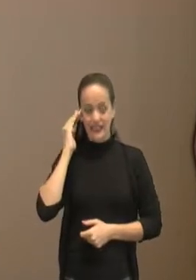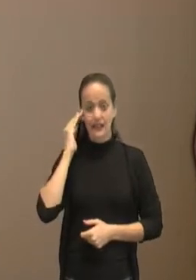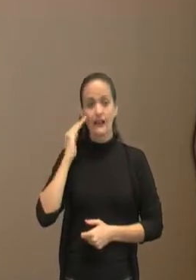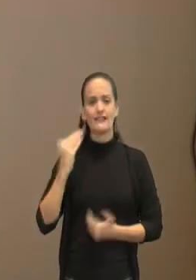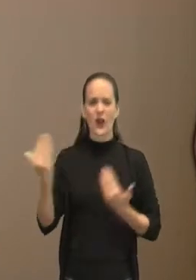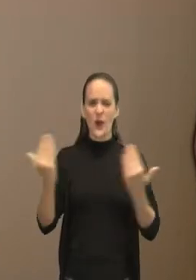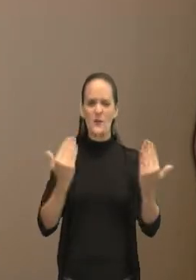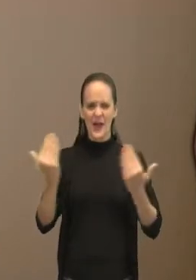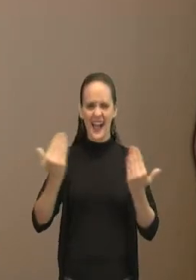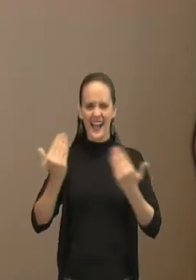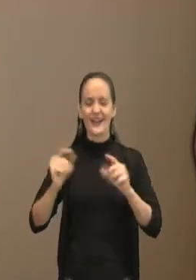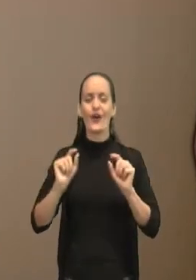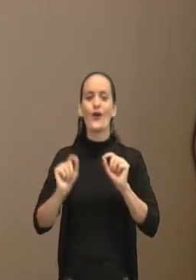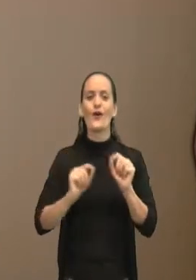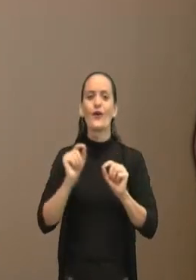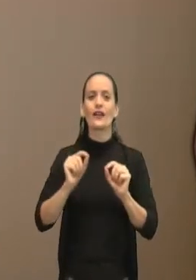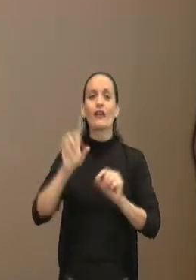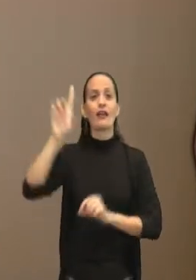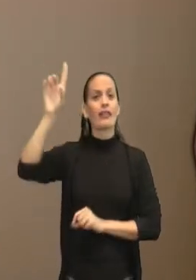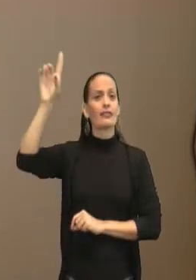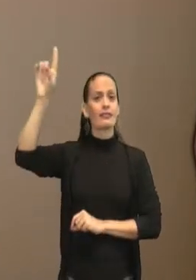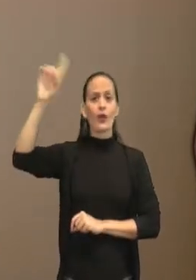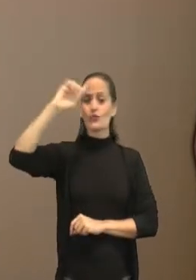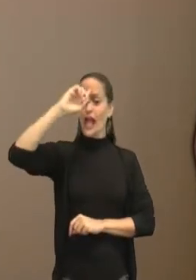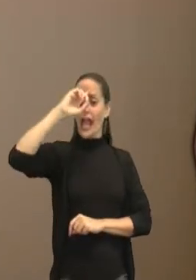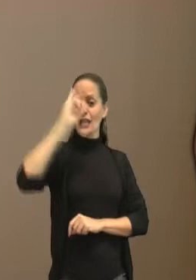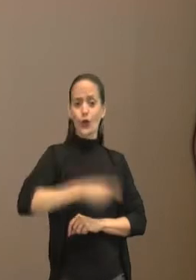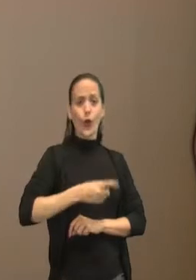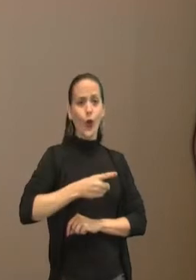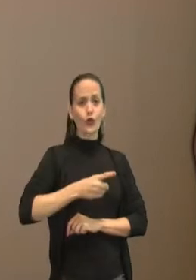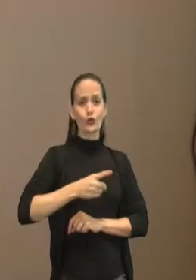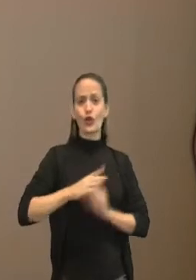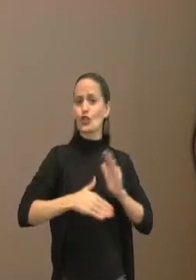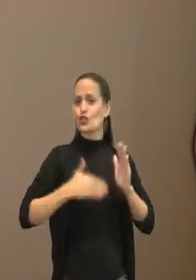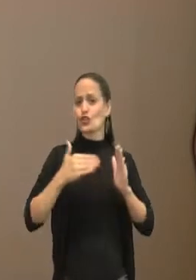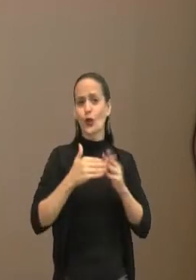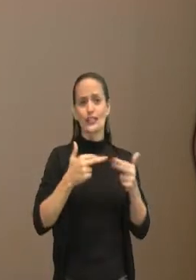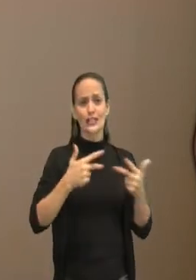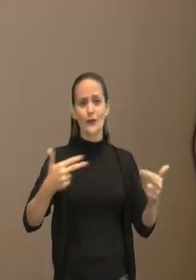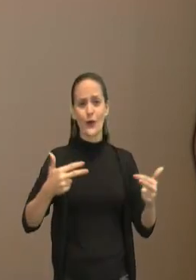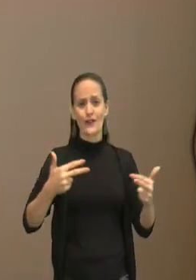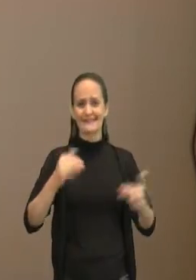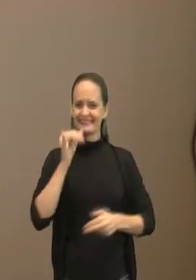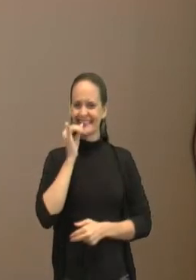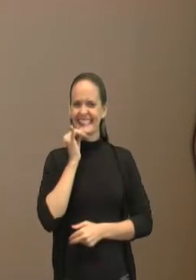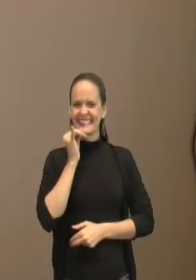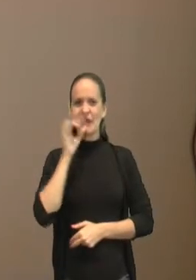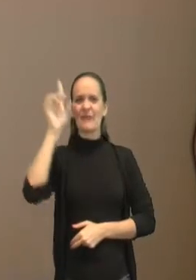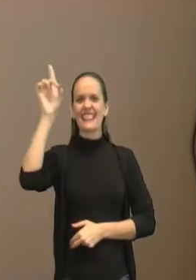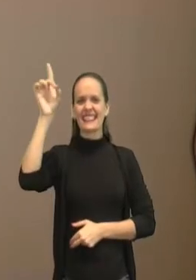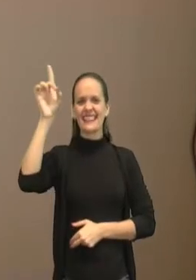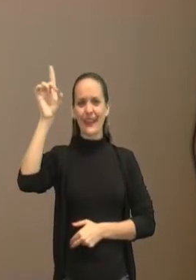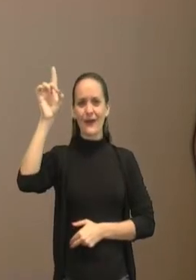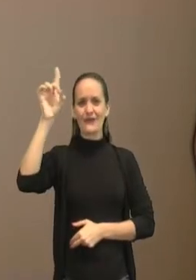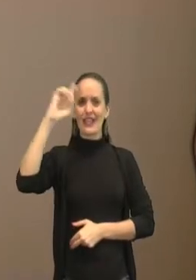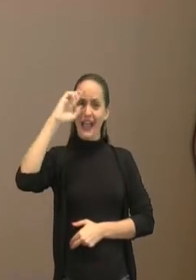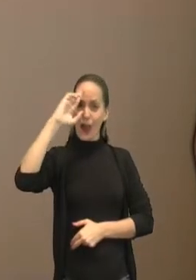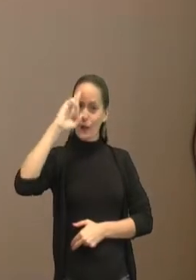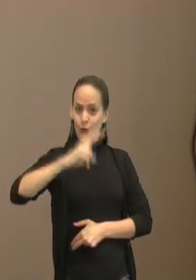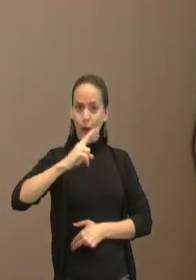soberania de Deus. Ele é dono de todas as coisas, Ele é absoluto, soberano. Ele